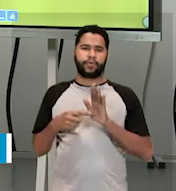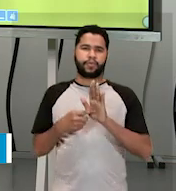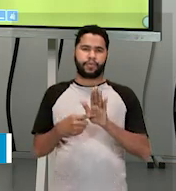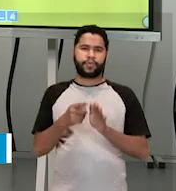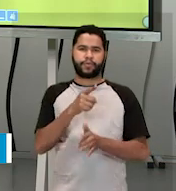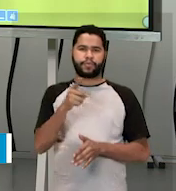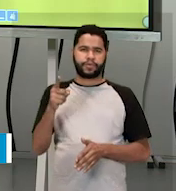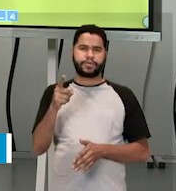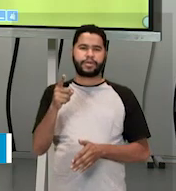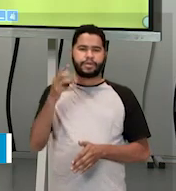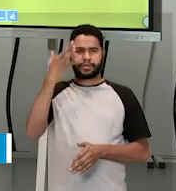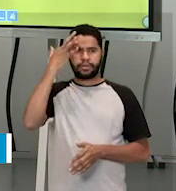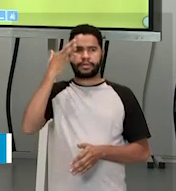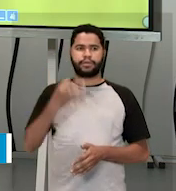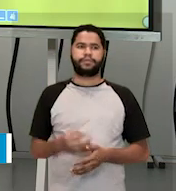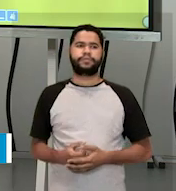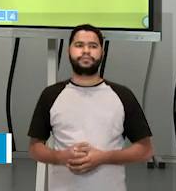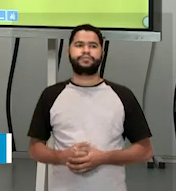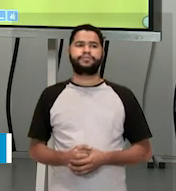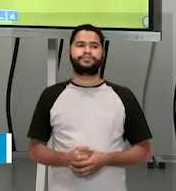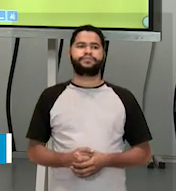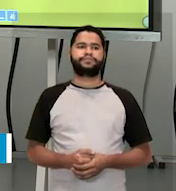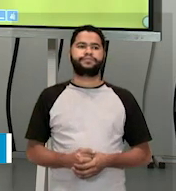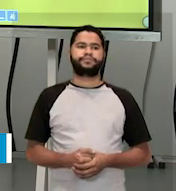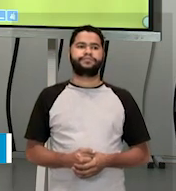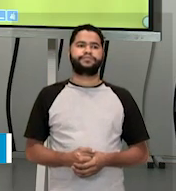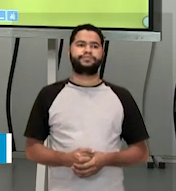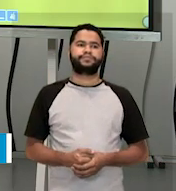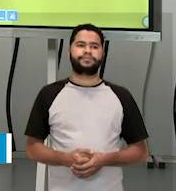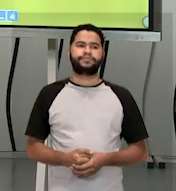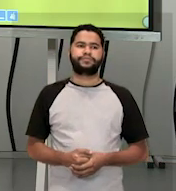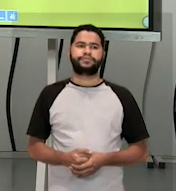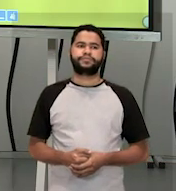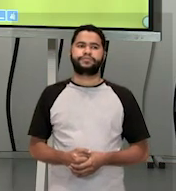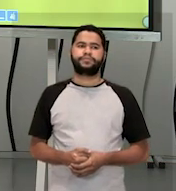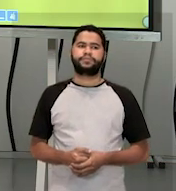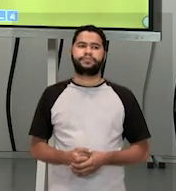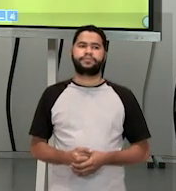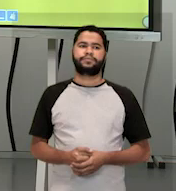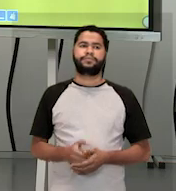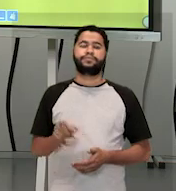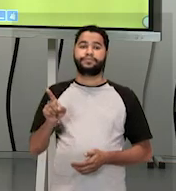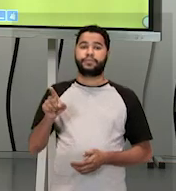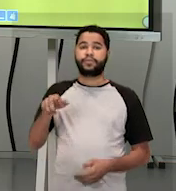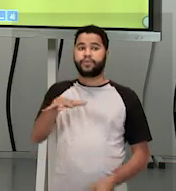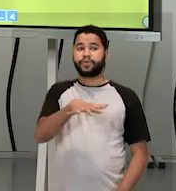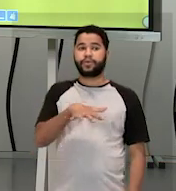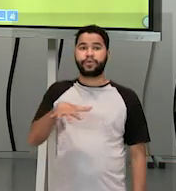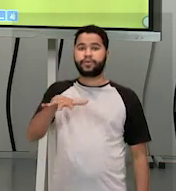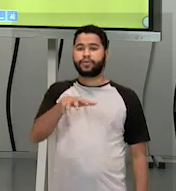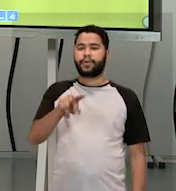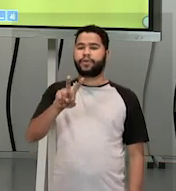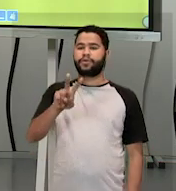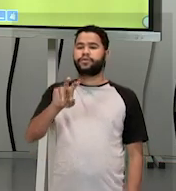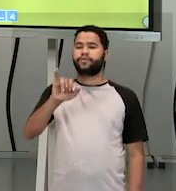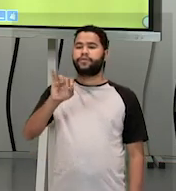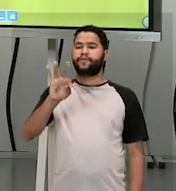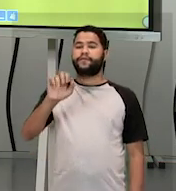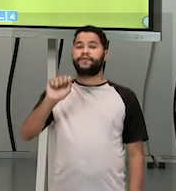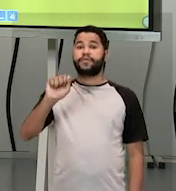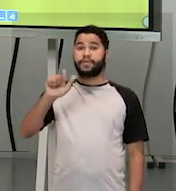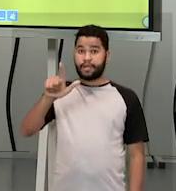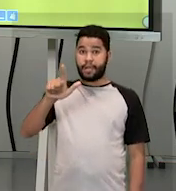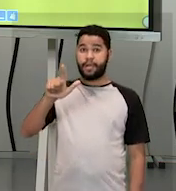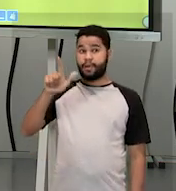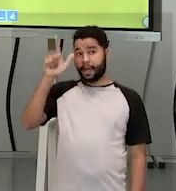não perder. Desse espaço vital aqui. Então, o espaço vital alemão, né, o